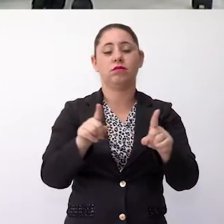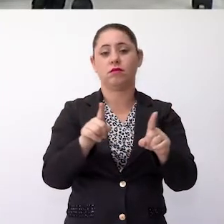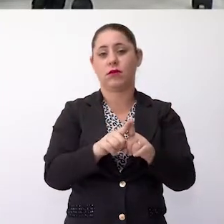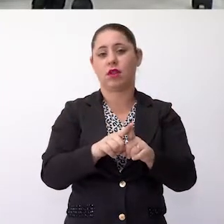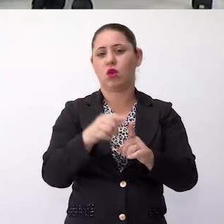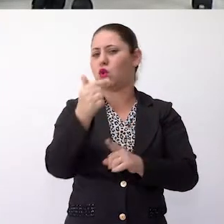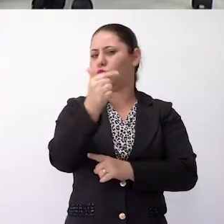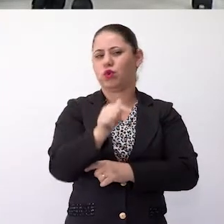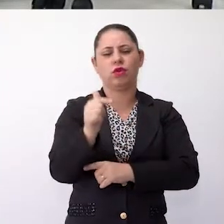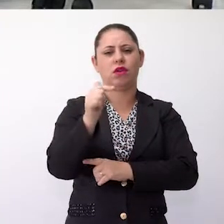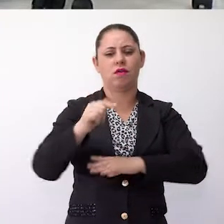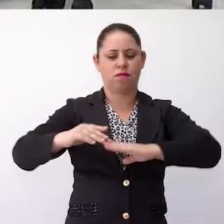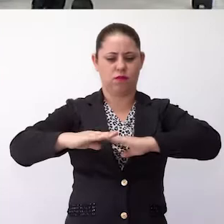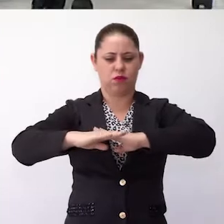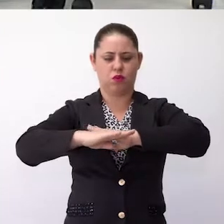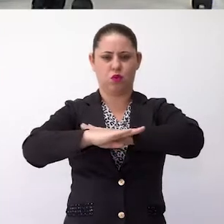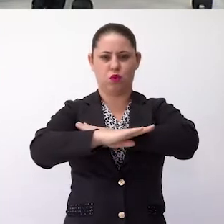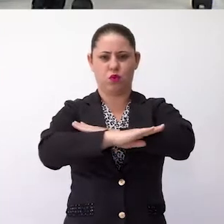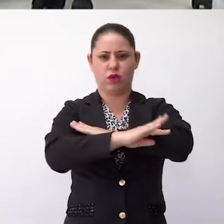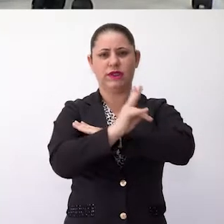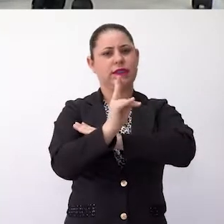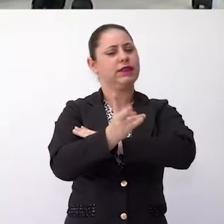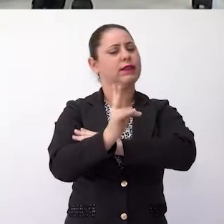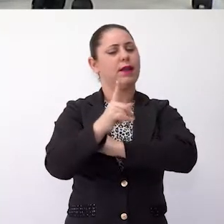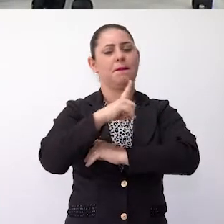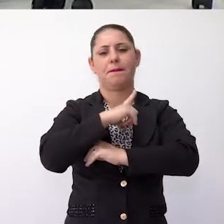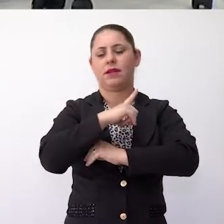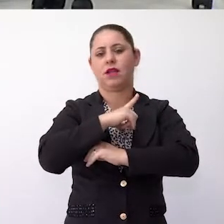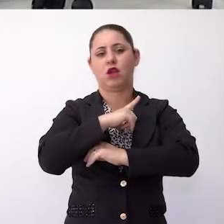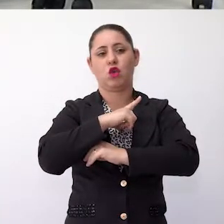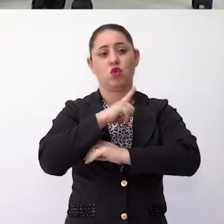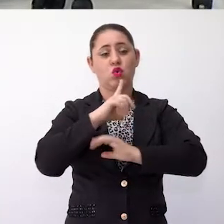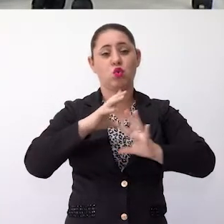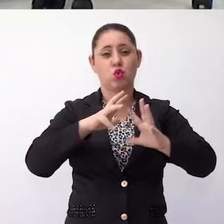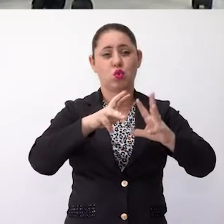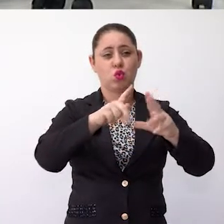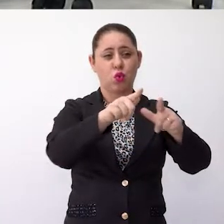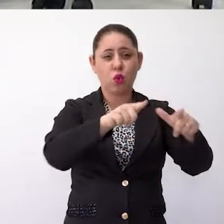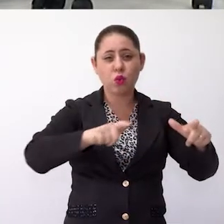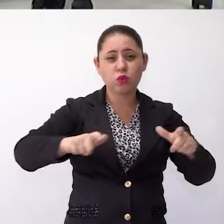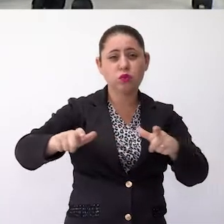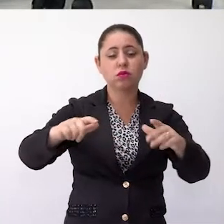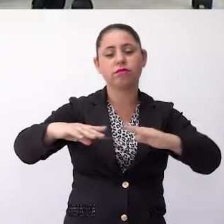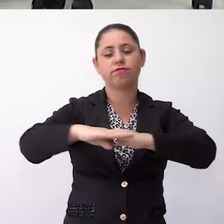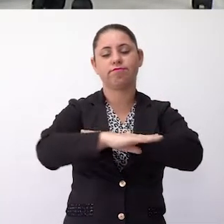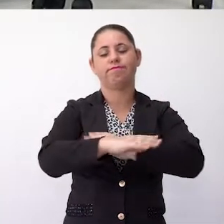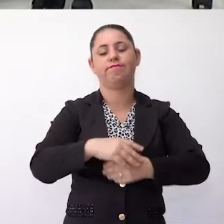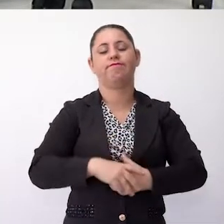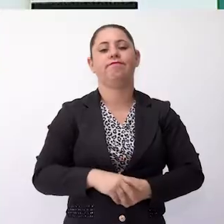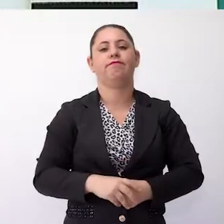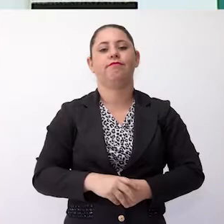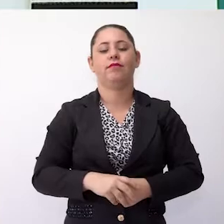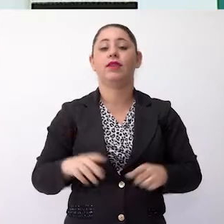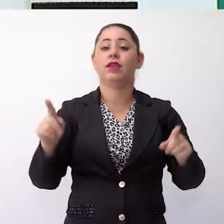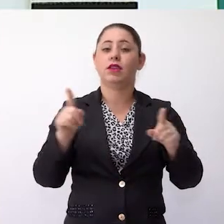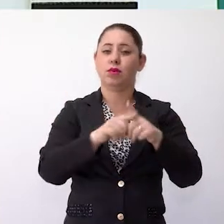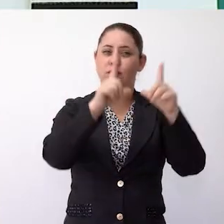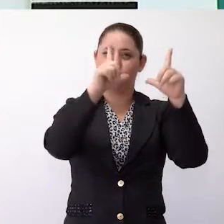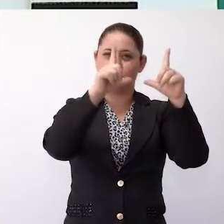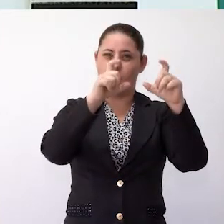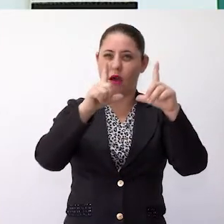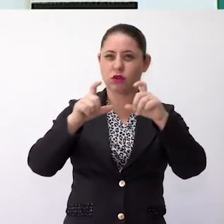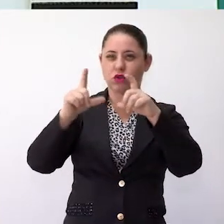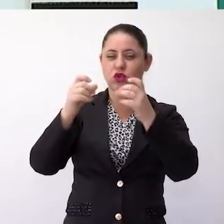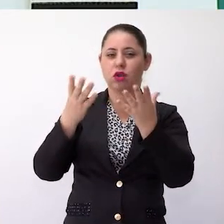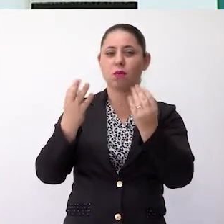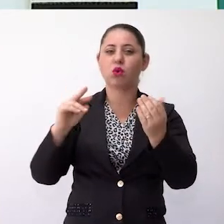assim, aquela rodovia sempre tem. Não, foram em todas as rodovias, né? Aliado ao fato aí também de várias imprudências,